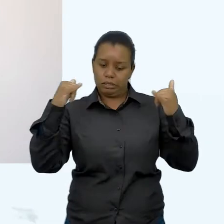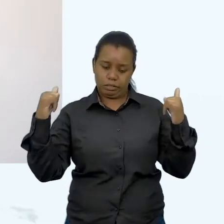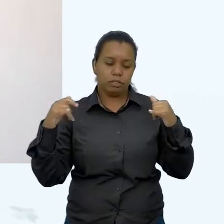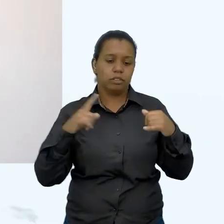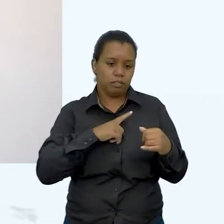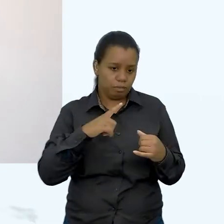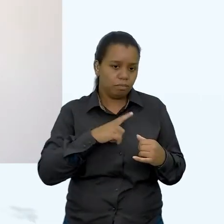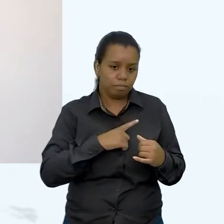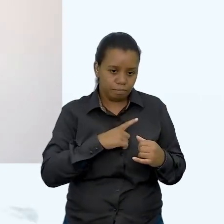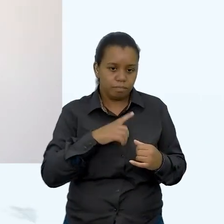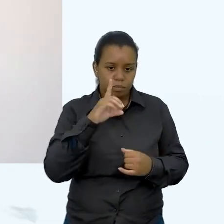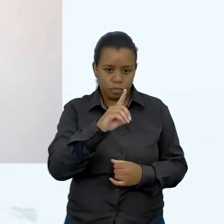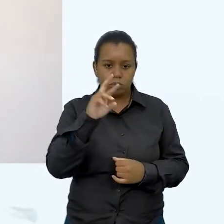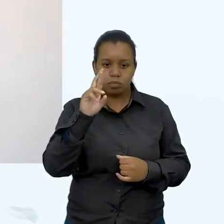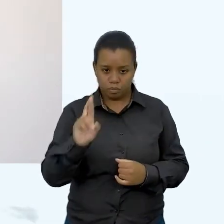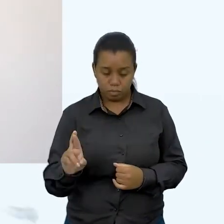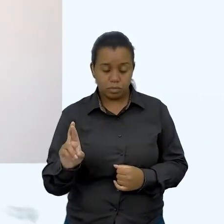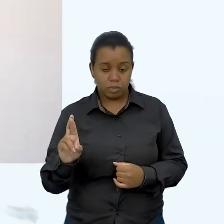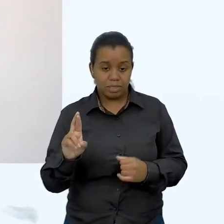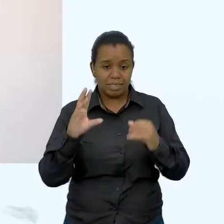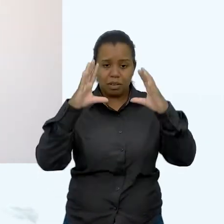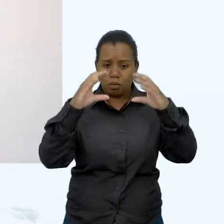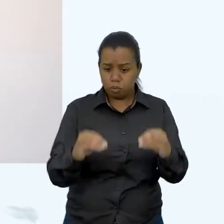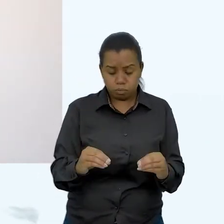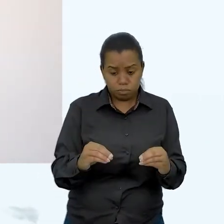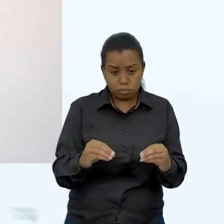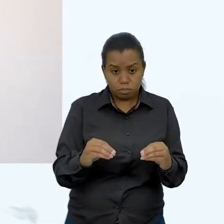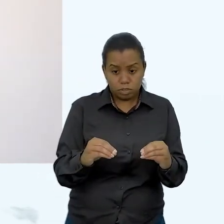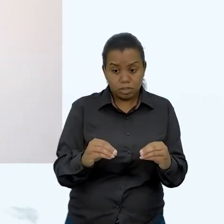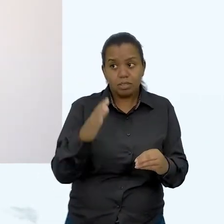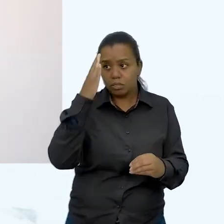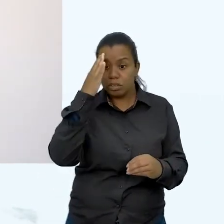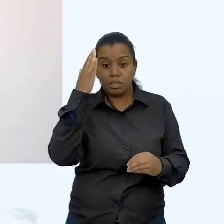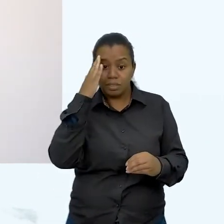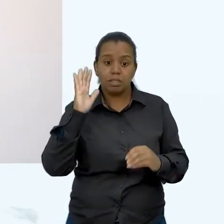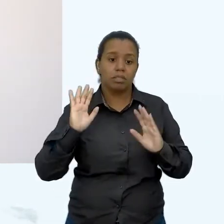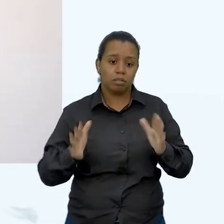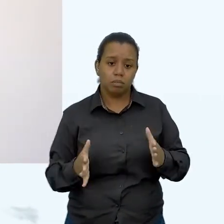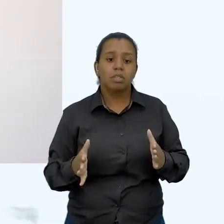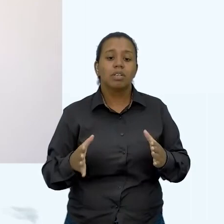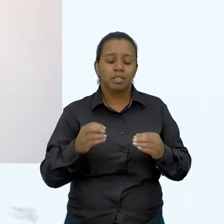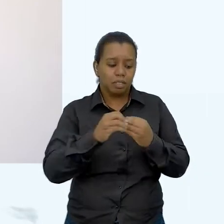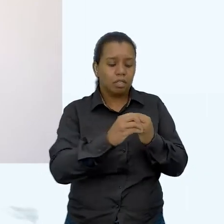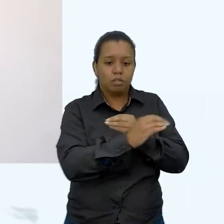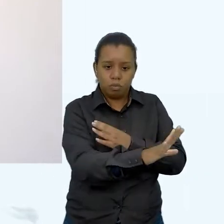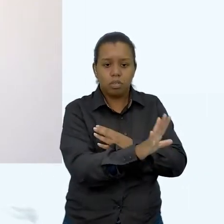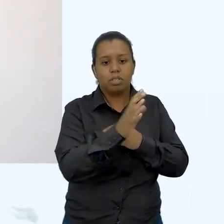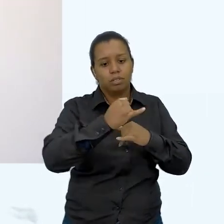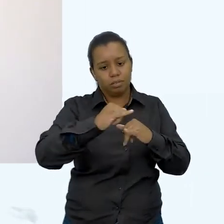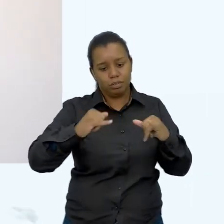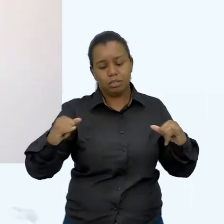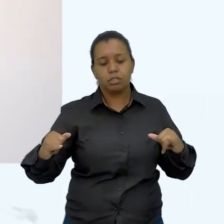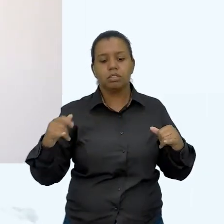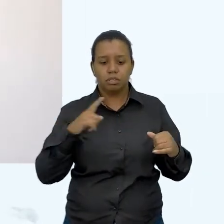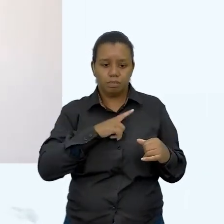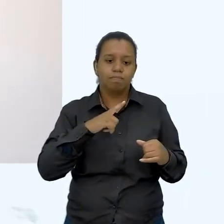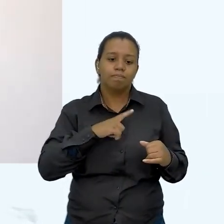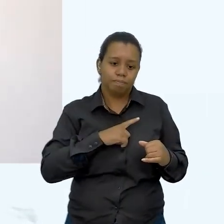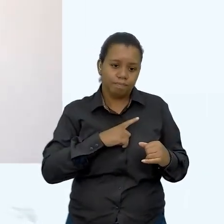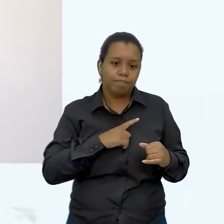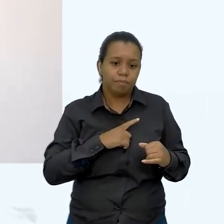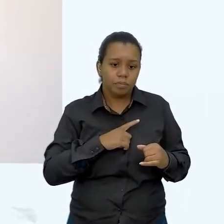circuitos com o DR. O DR está desarmando é porque está tendo fuga de corrente em algum ponto da sua residência, tá? Um método de você